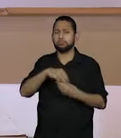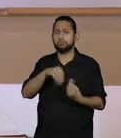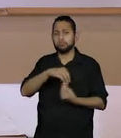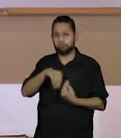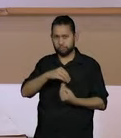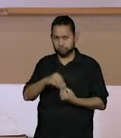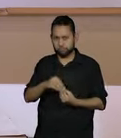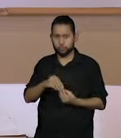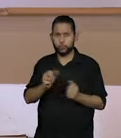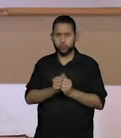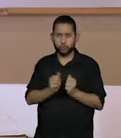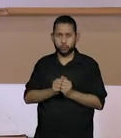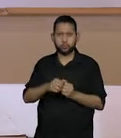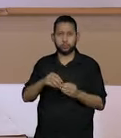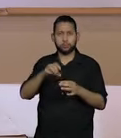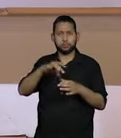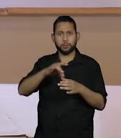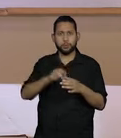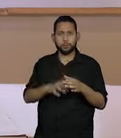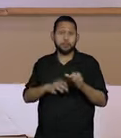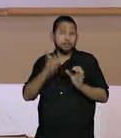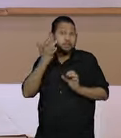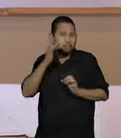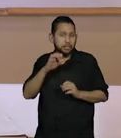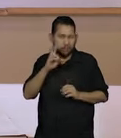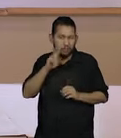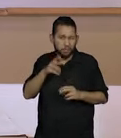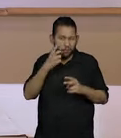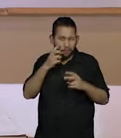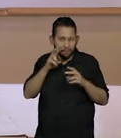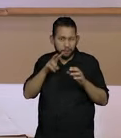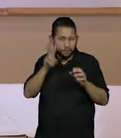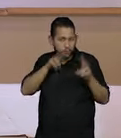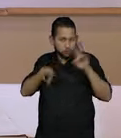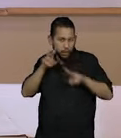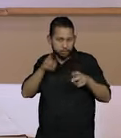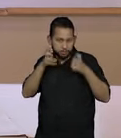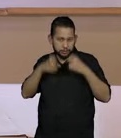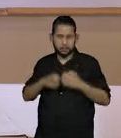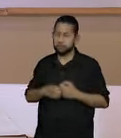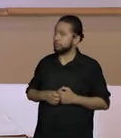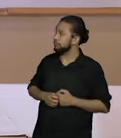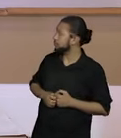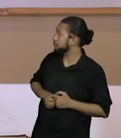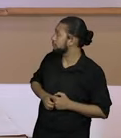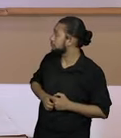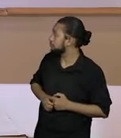cobre aqui. E eu não sei se vocês conseguem perceber, mas